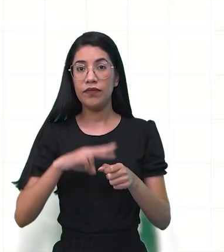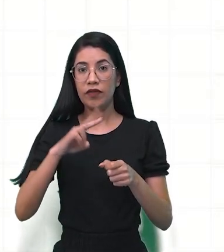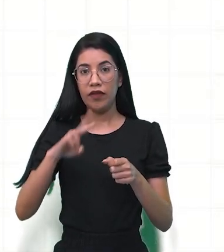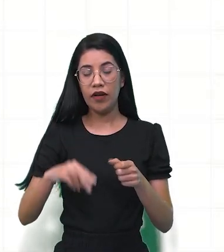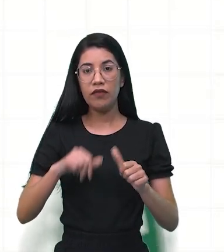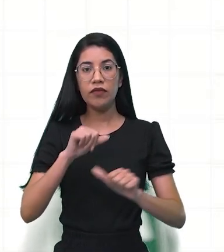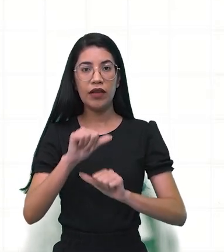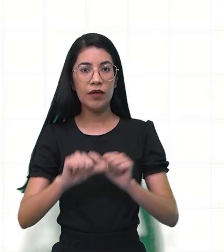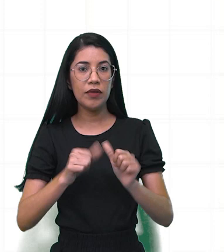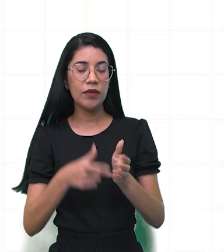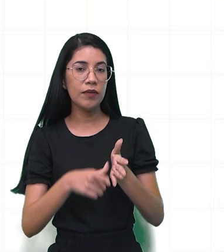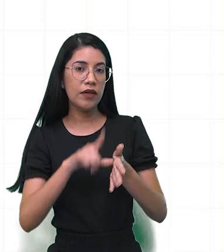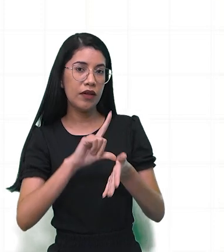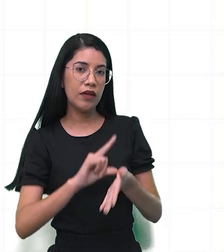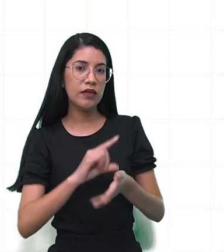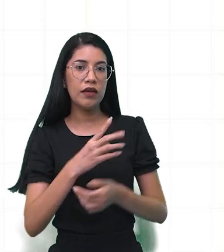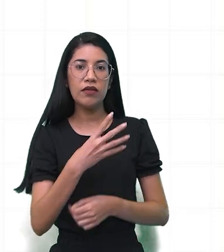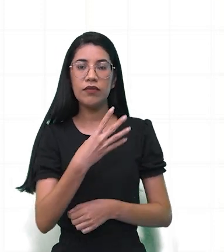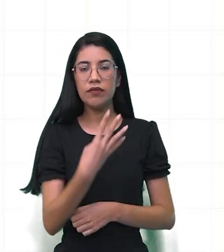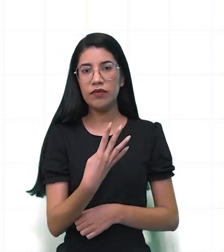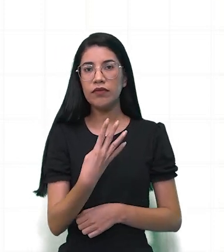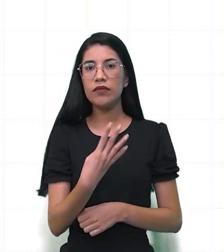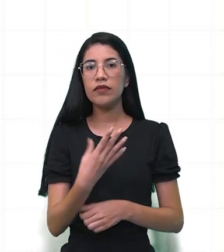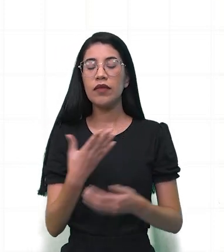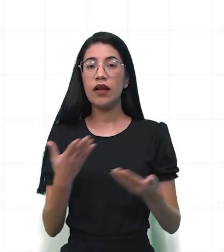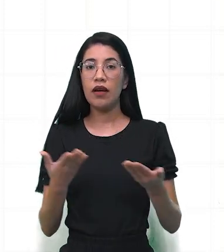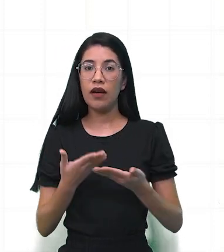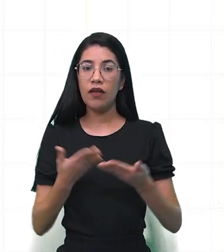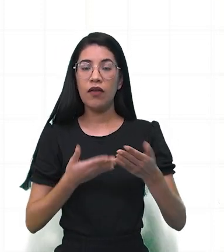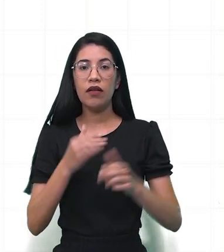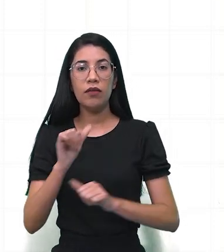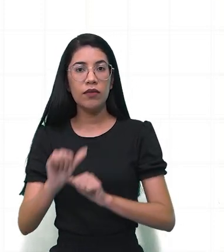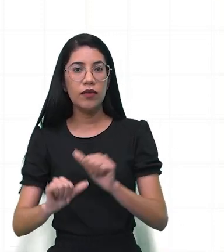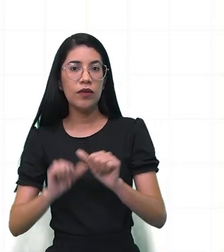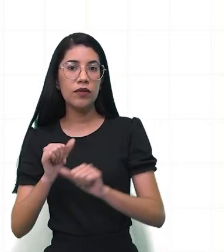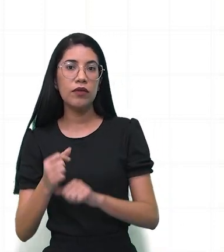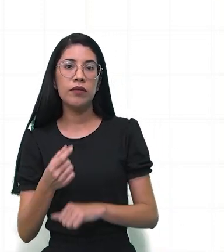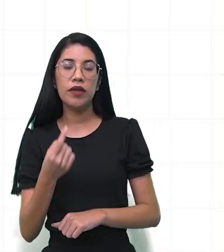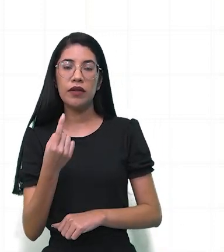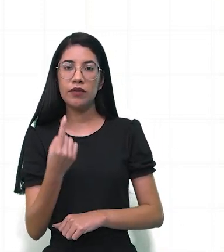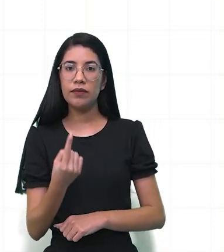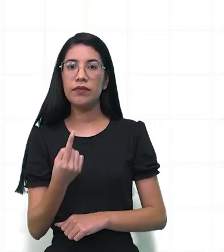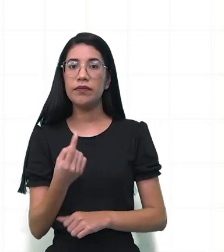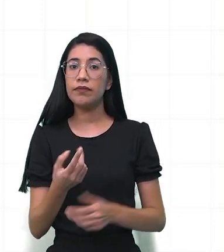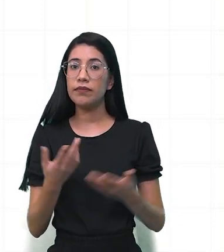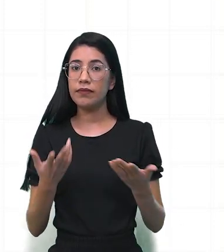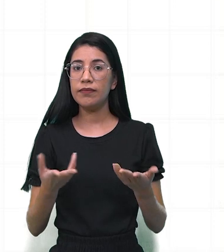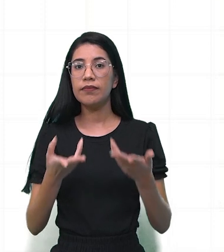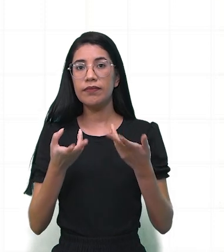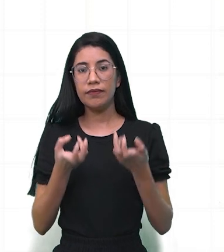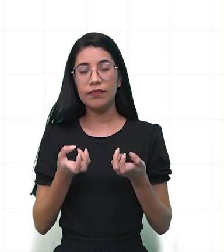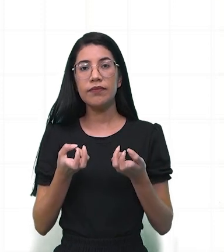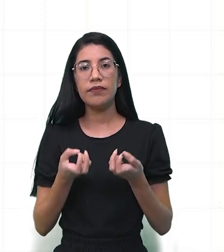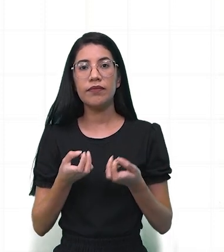mudou. Antes ela era 4, agora ela é 1. Perceberam? Então, nesse